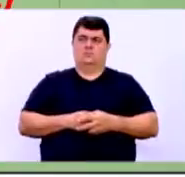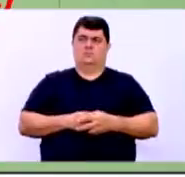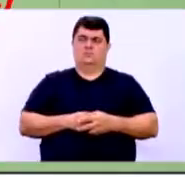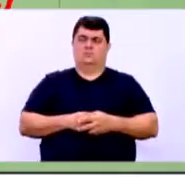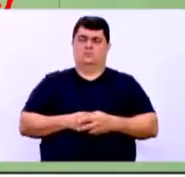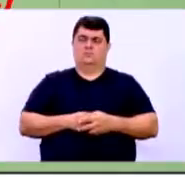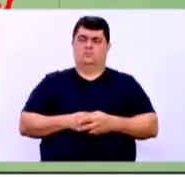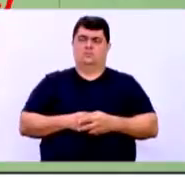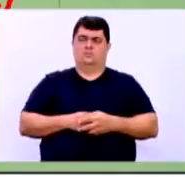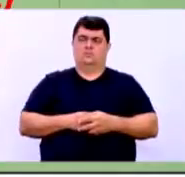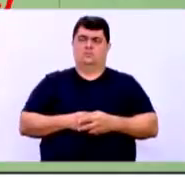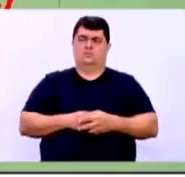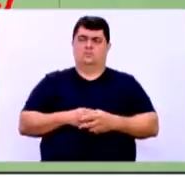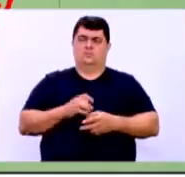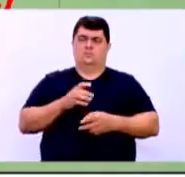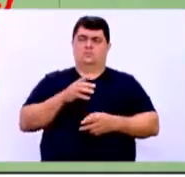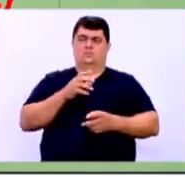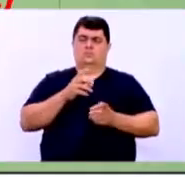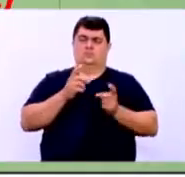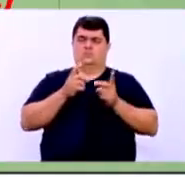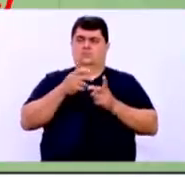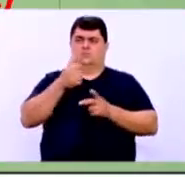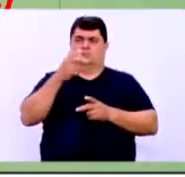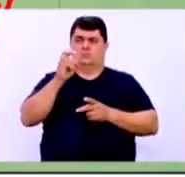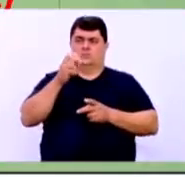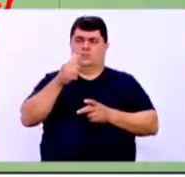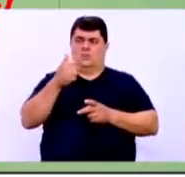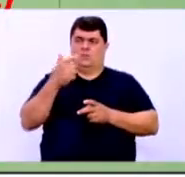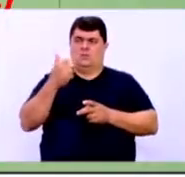A venda aqui, ó, do dia 15, que foi 12,